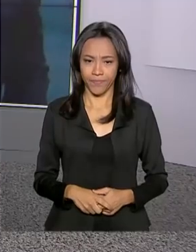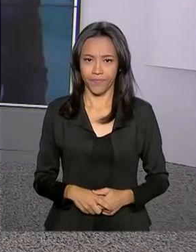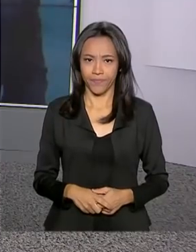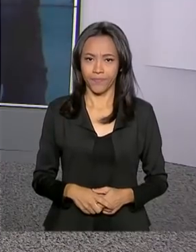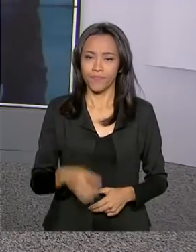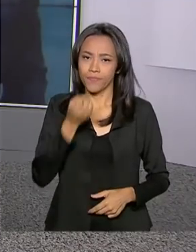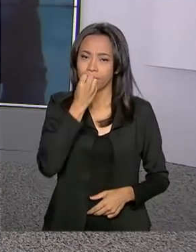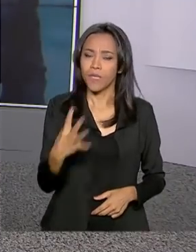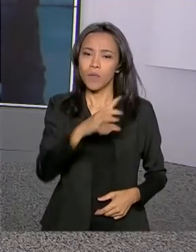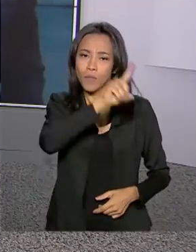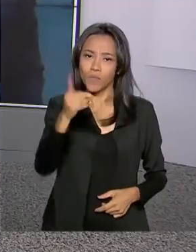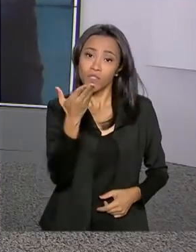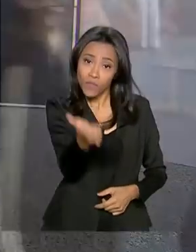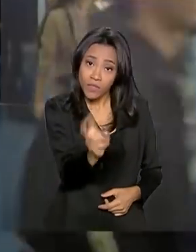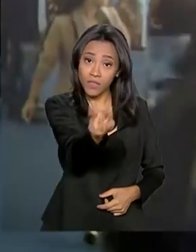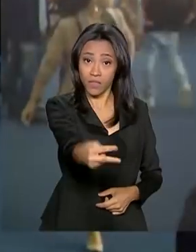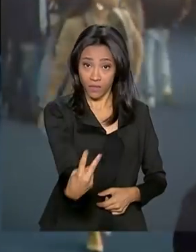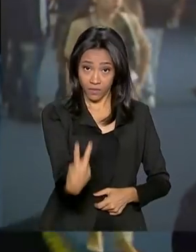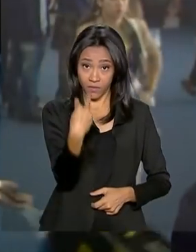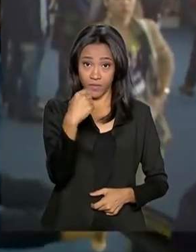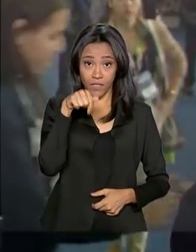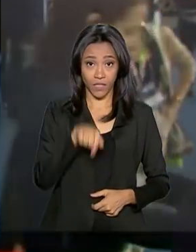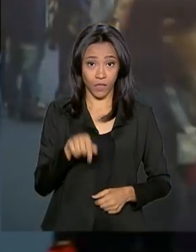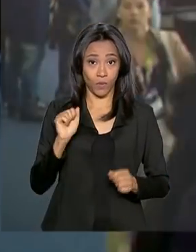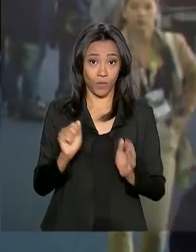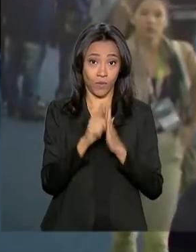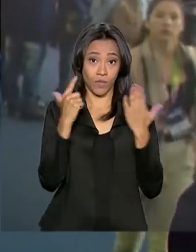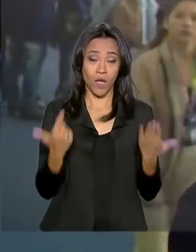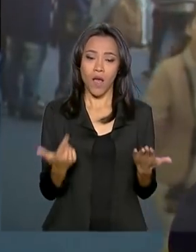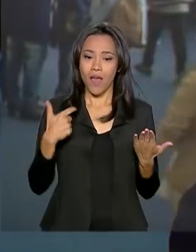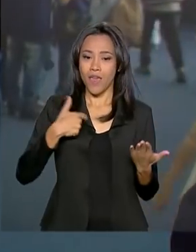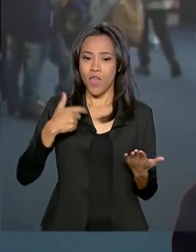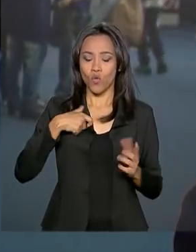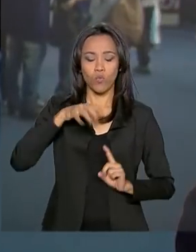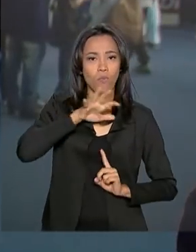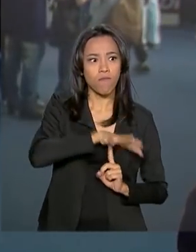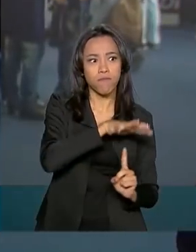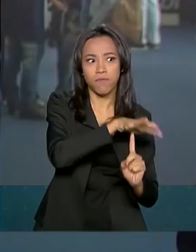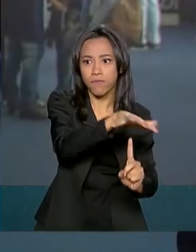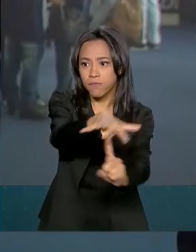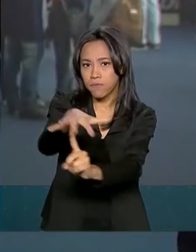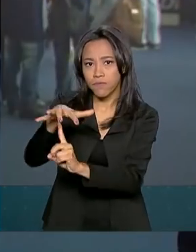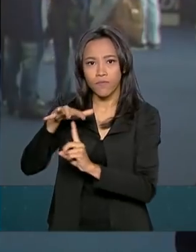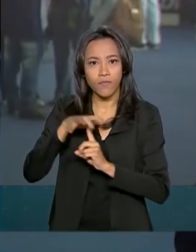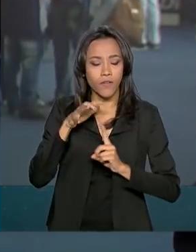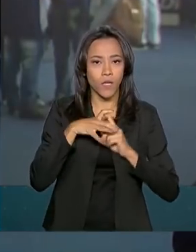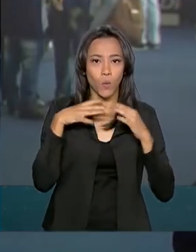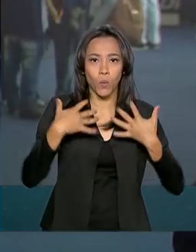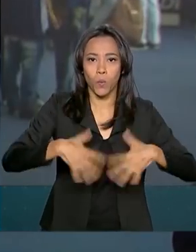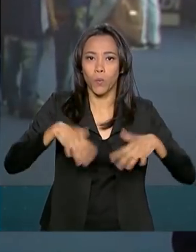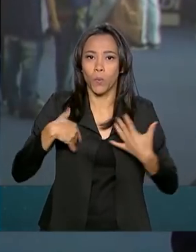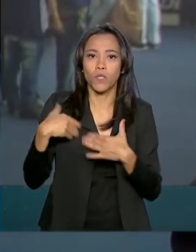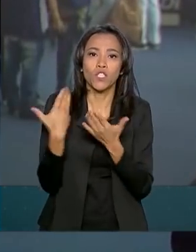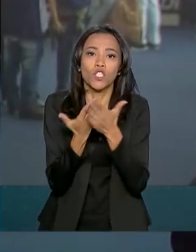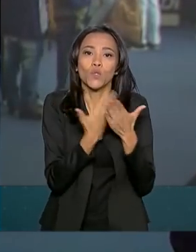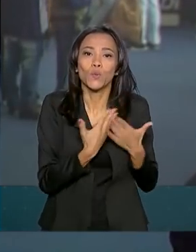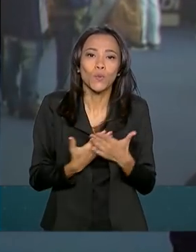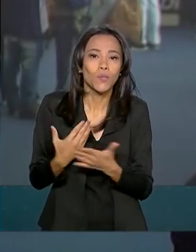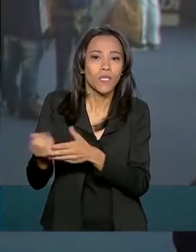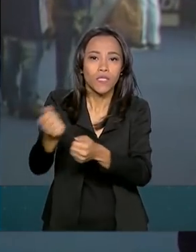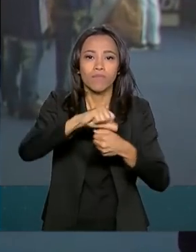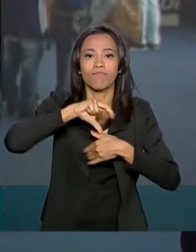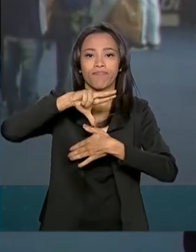Bom dia, Carla. Bom dia a você que acompanha o Brasil em Dia. Eu estou na maior feira de estudantes da América